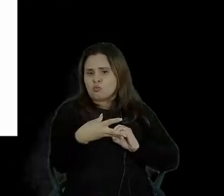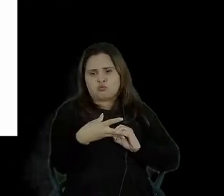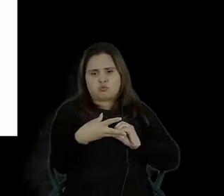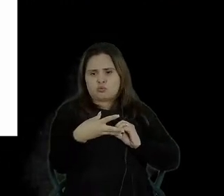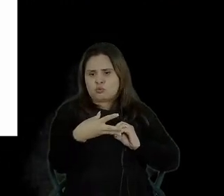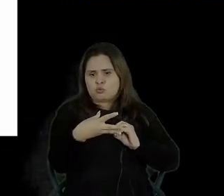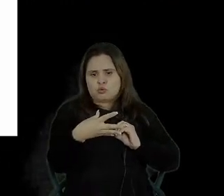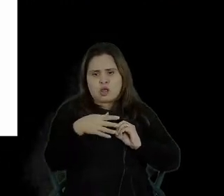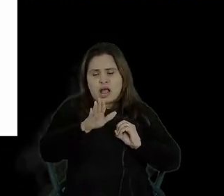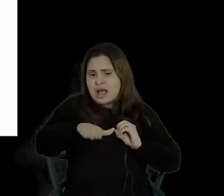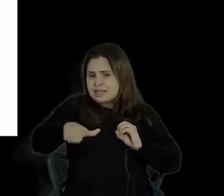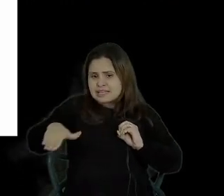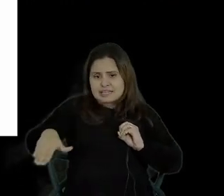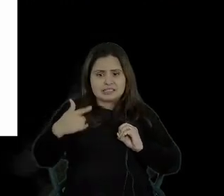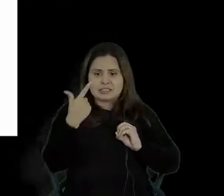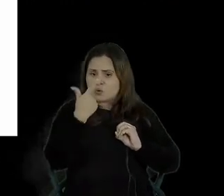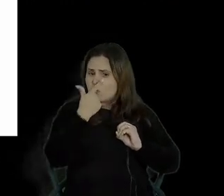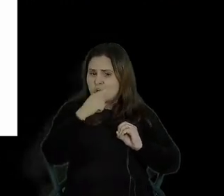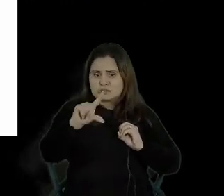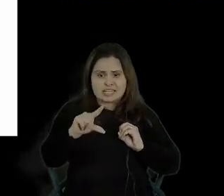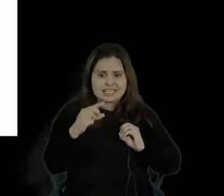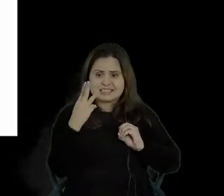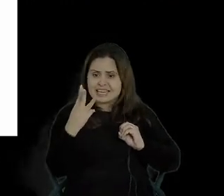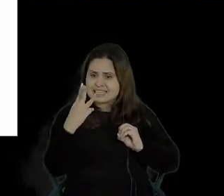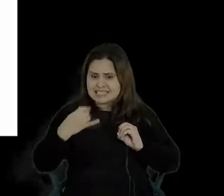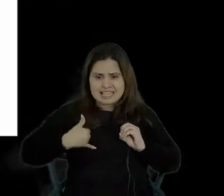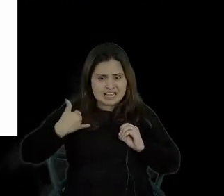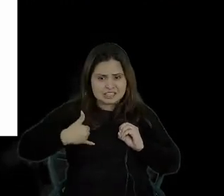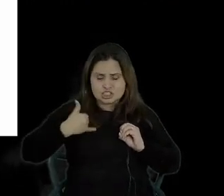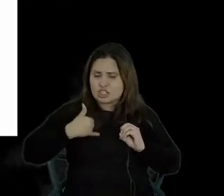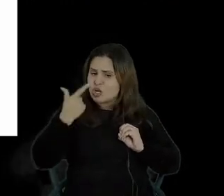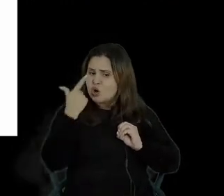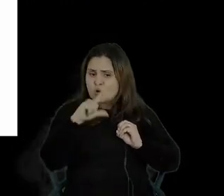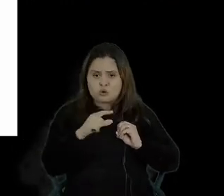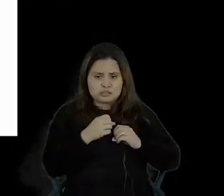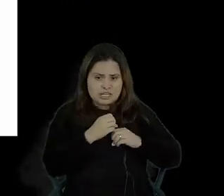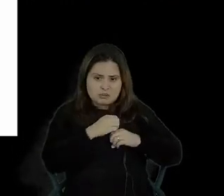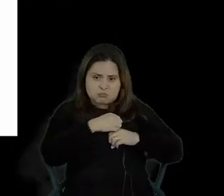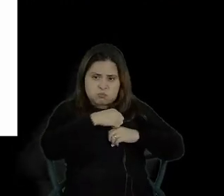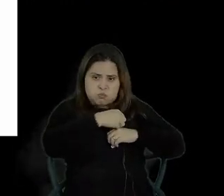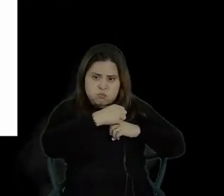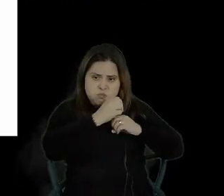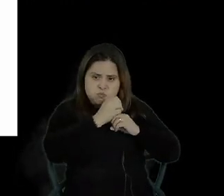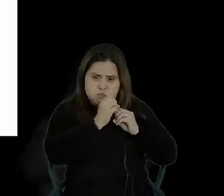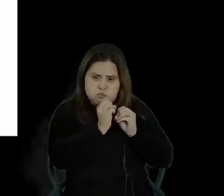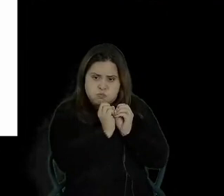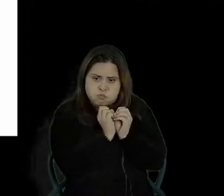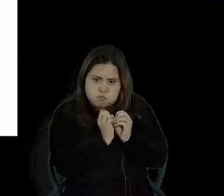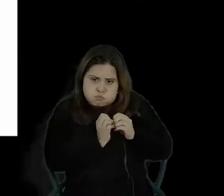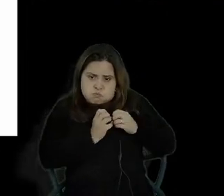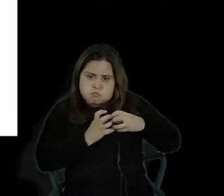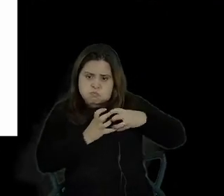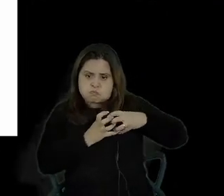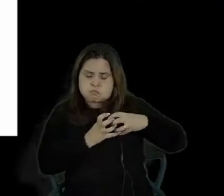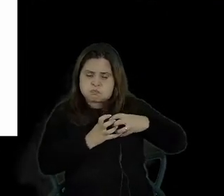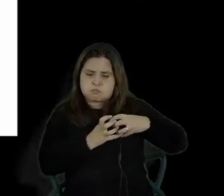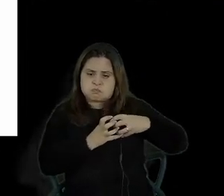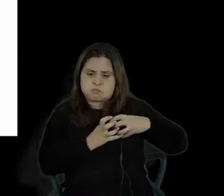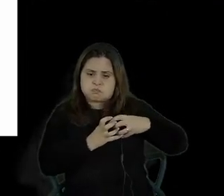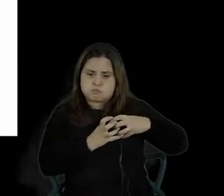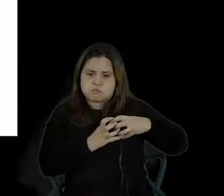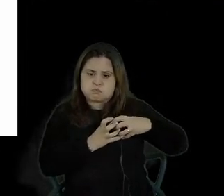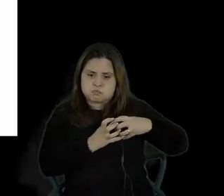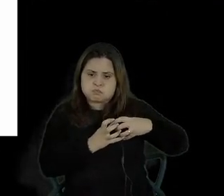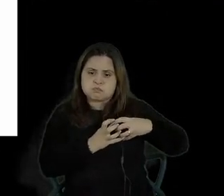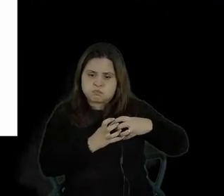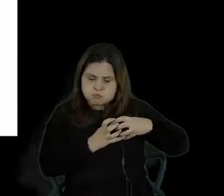criança, com 10 anos de idade, ela vai estar com um vaso que cresceu junto com ela. E foi assim que uma